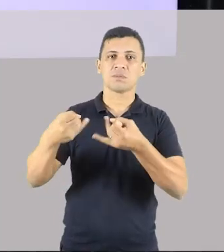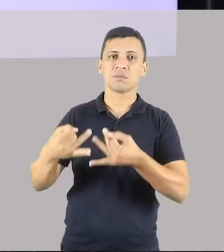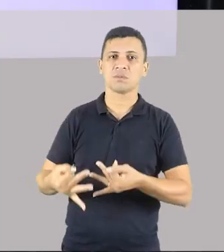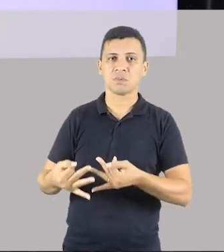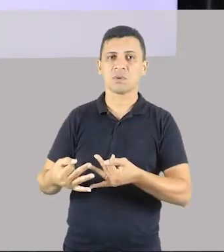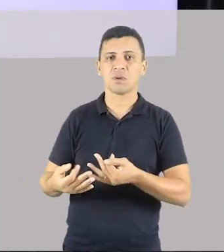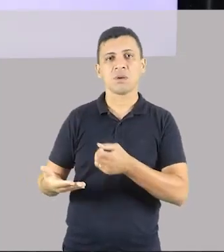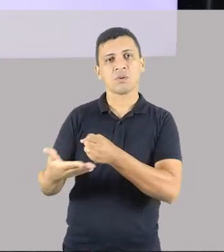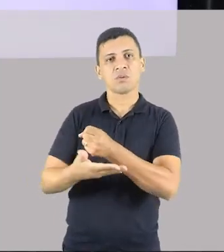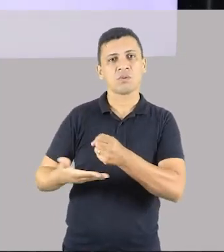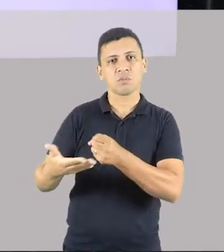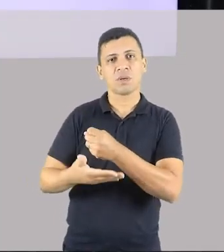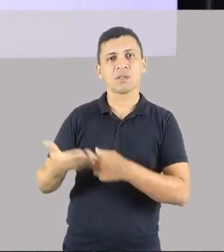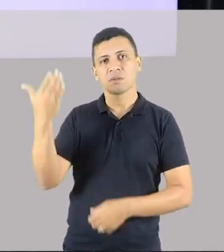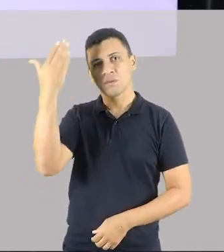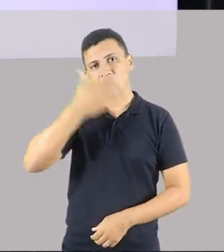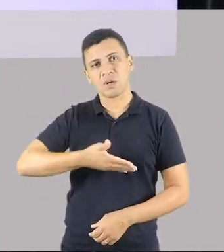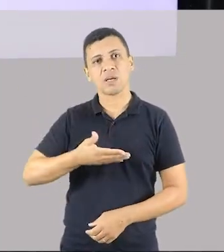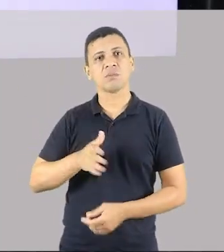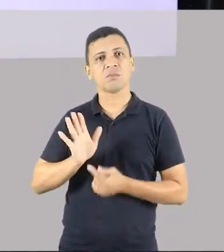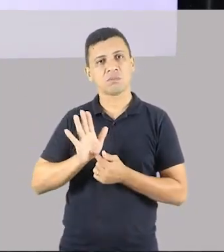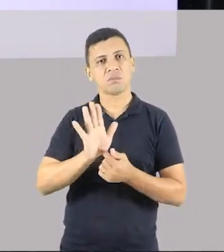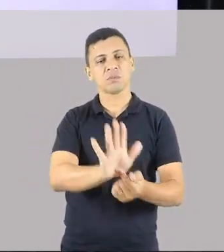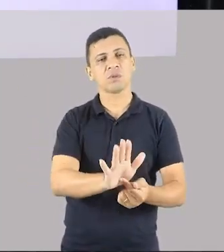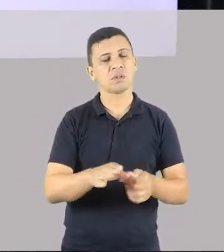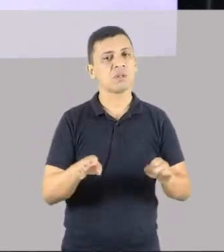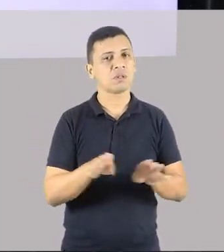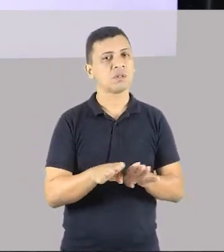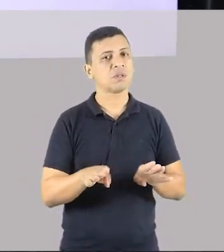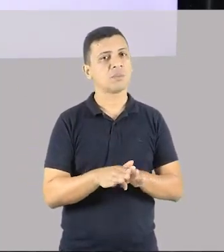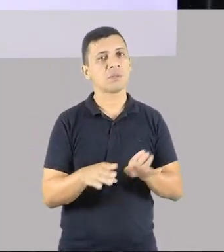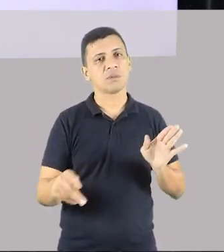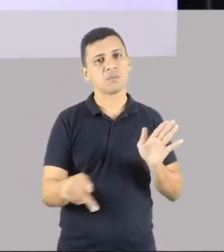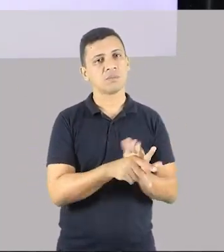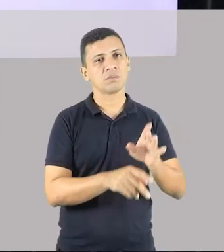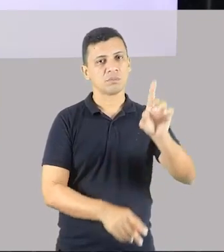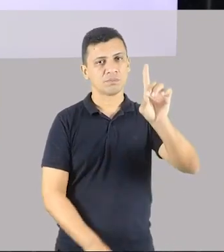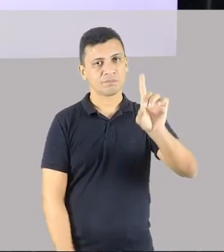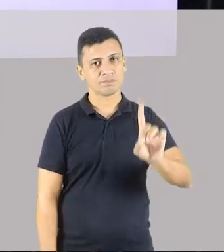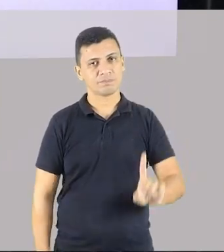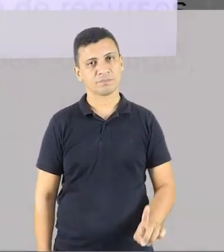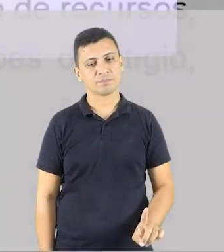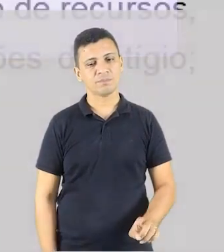nos fatos que foram apresentados, nas provas, e com base, é claro, no próprio direito.